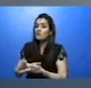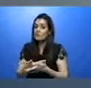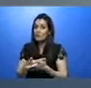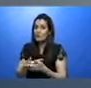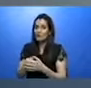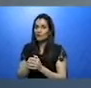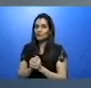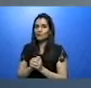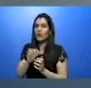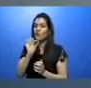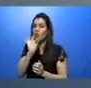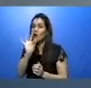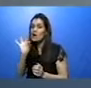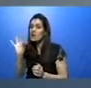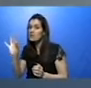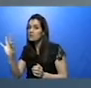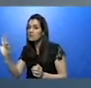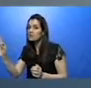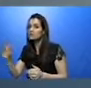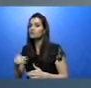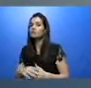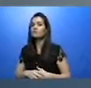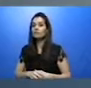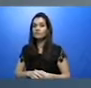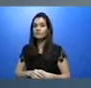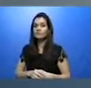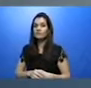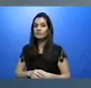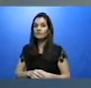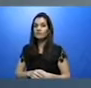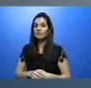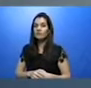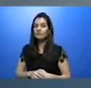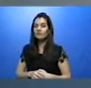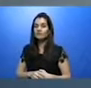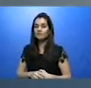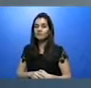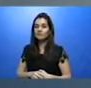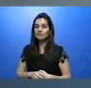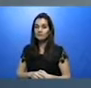E eu vou passar o traço e vou multiplicar. Então, vamos lá.